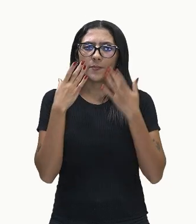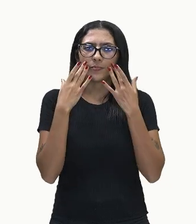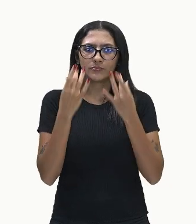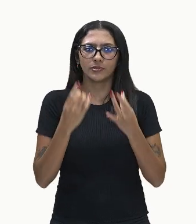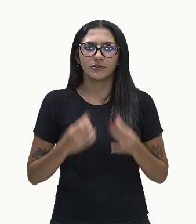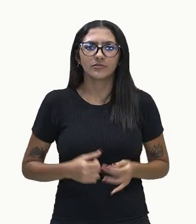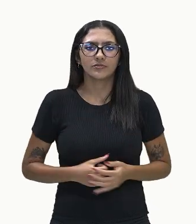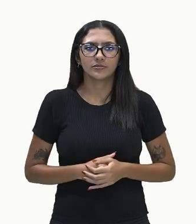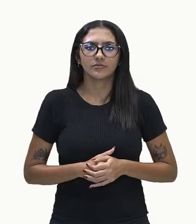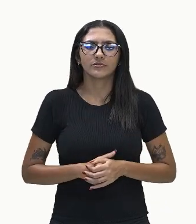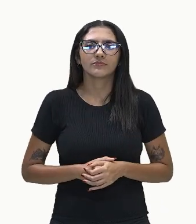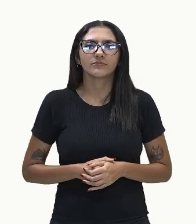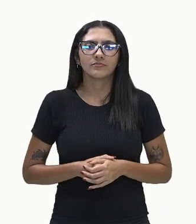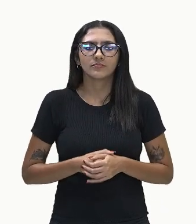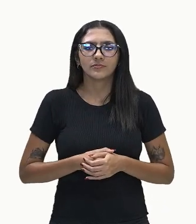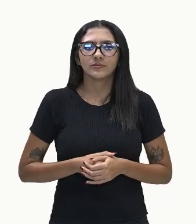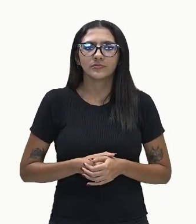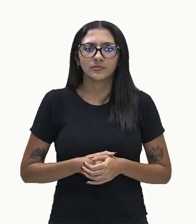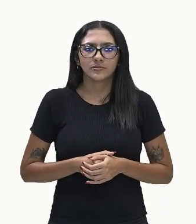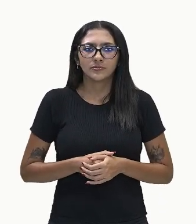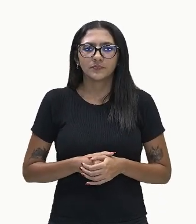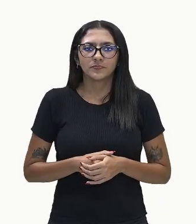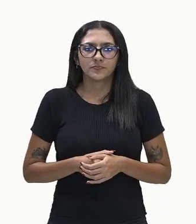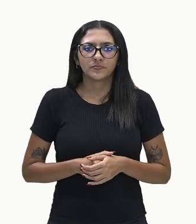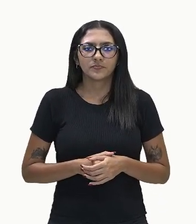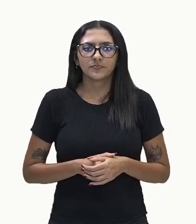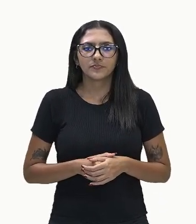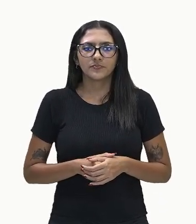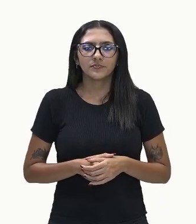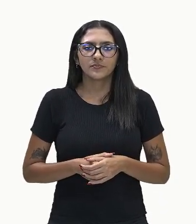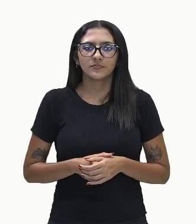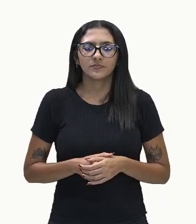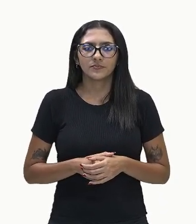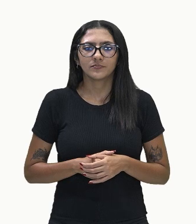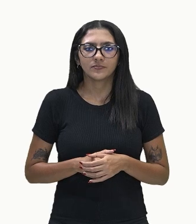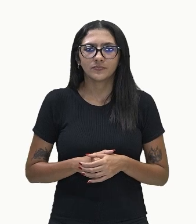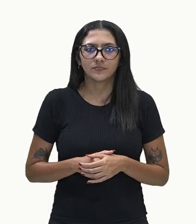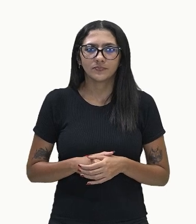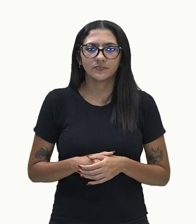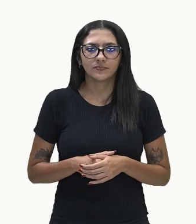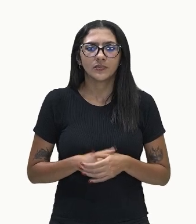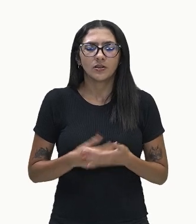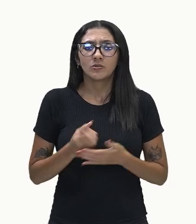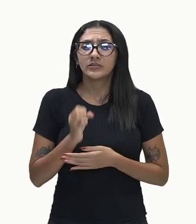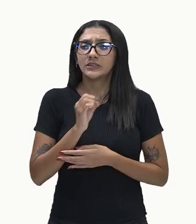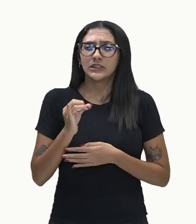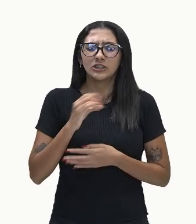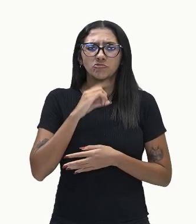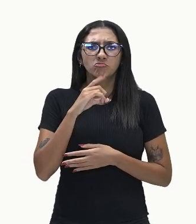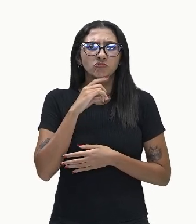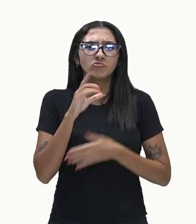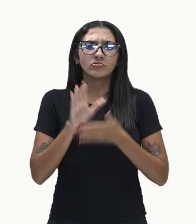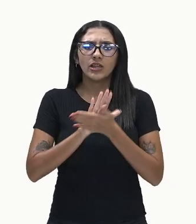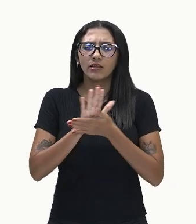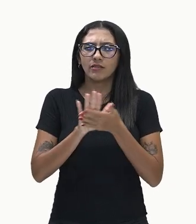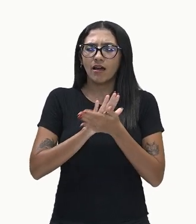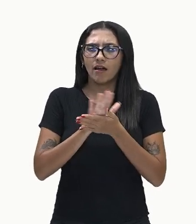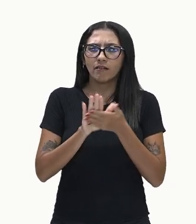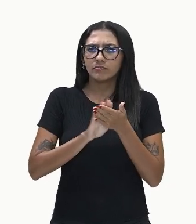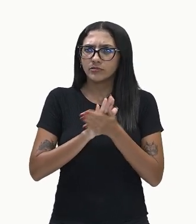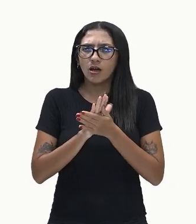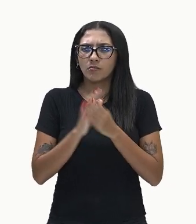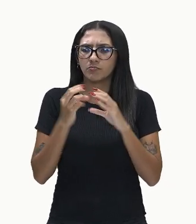atenção. E aí, caso ele não seja fecundado, ele já